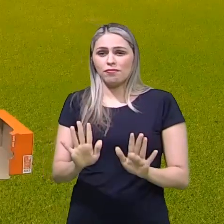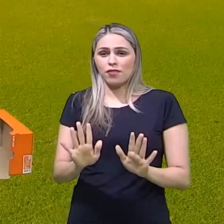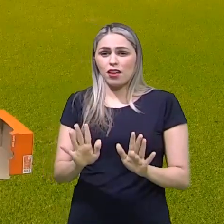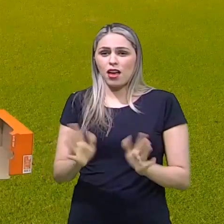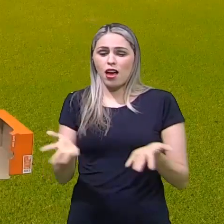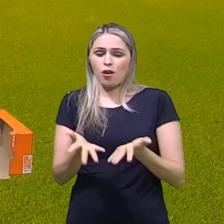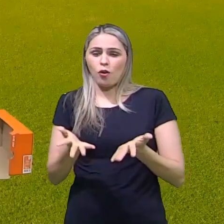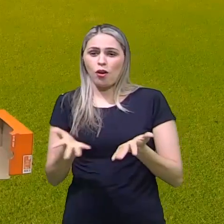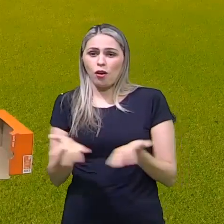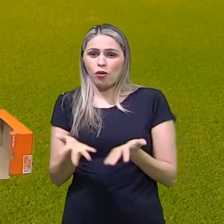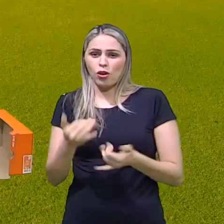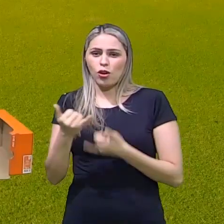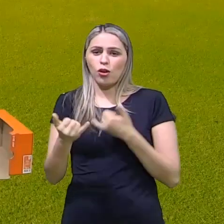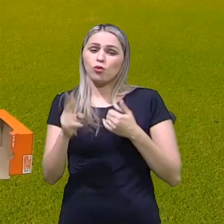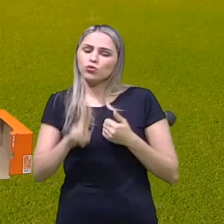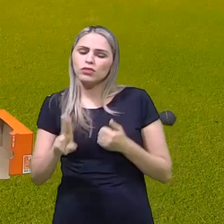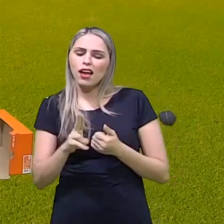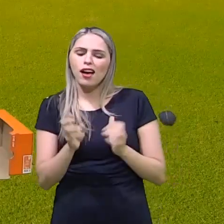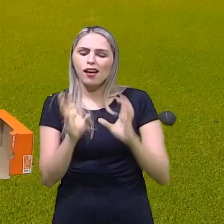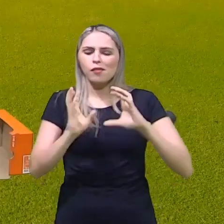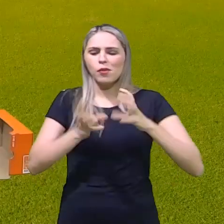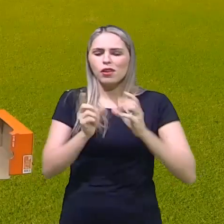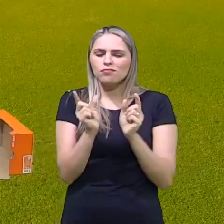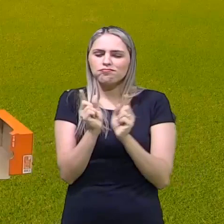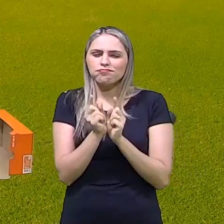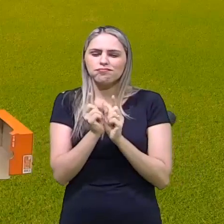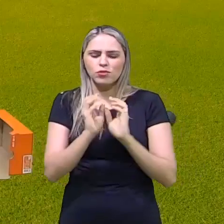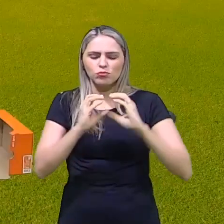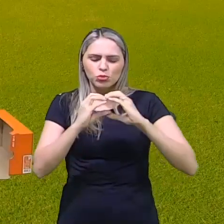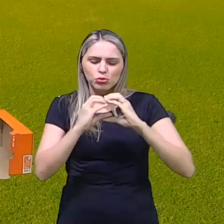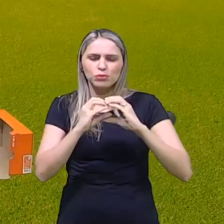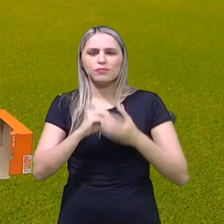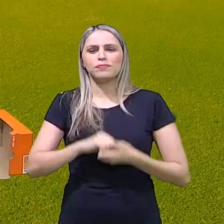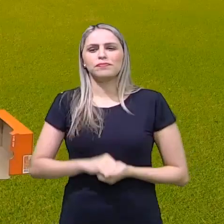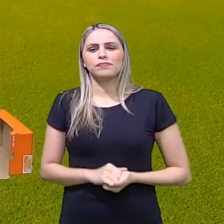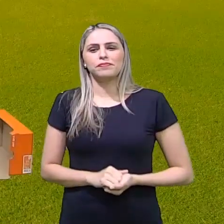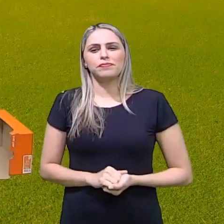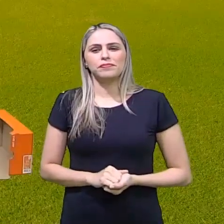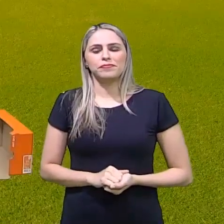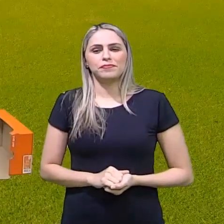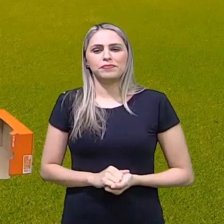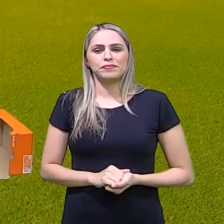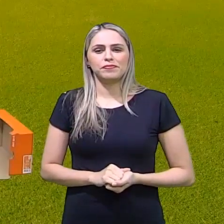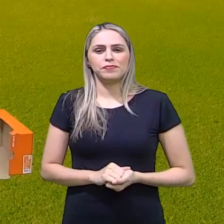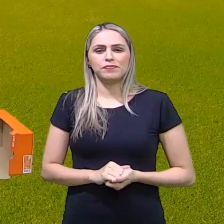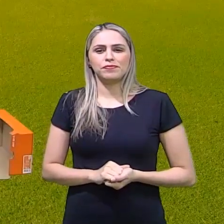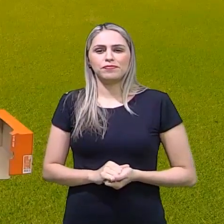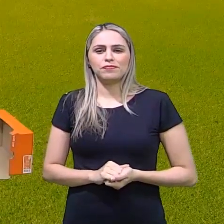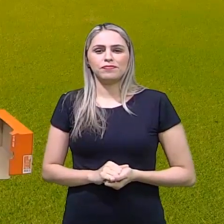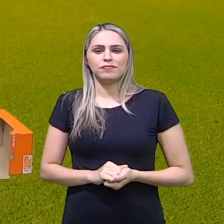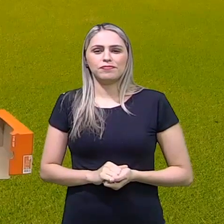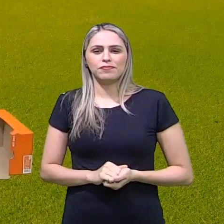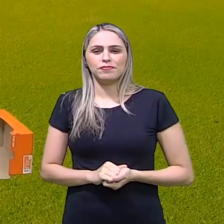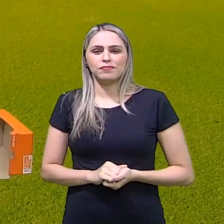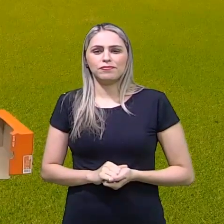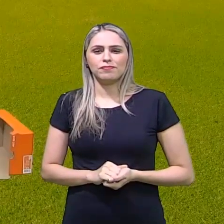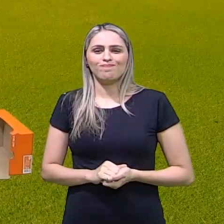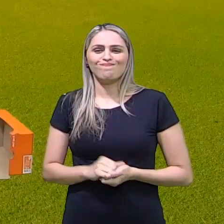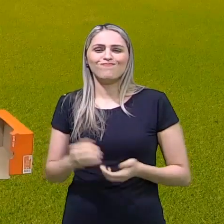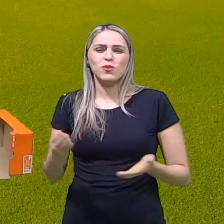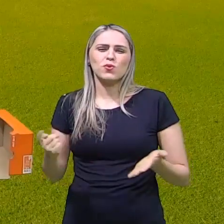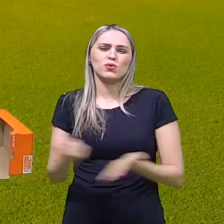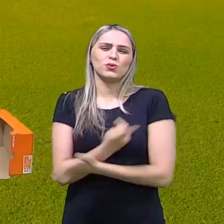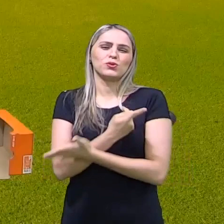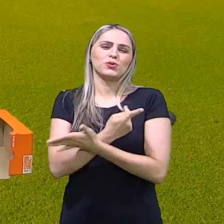fazer com uma menorzinha e você vai conseguir. Será? Com certeza. Vamos lá. Vamos lá. Um, dois, três e vai. Errei